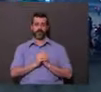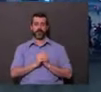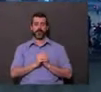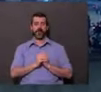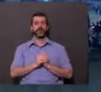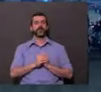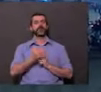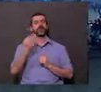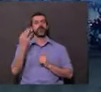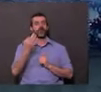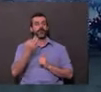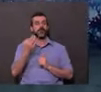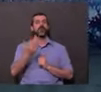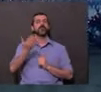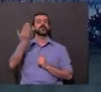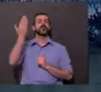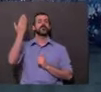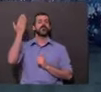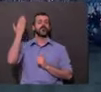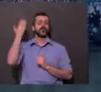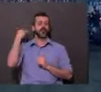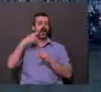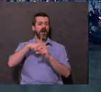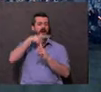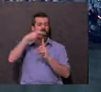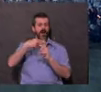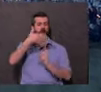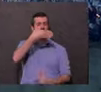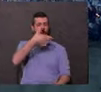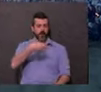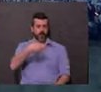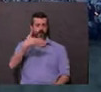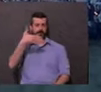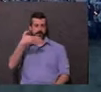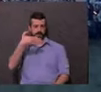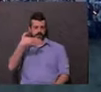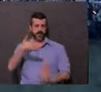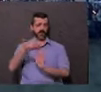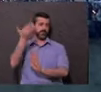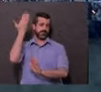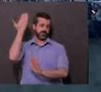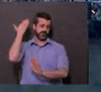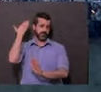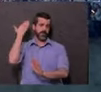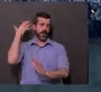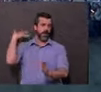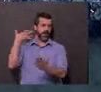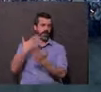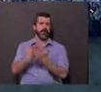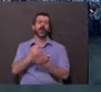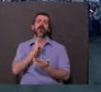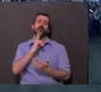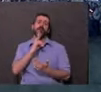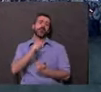Desde aquele já distante ano de 1917, que Fátima tem a vocação e a graça de